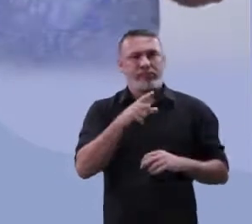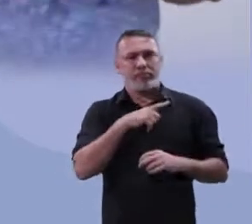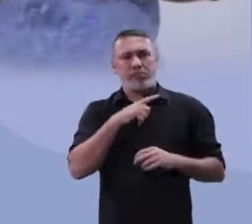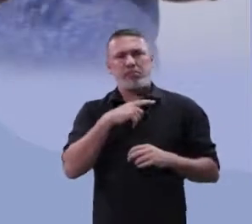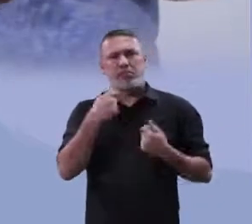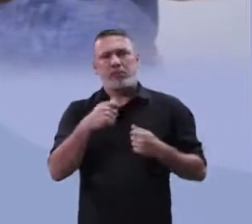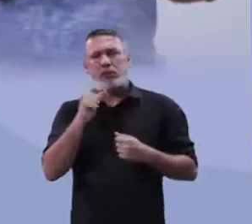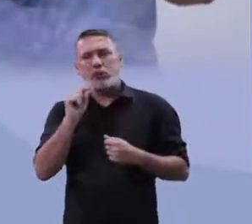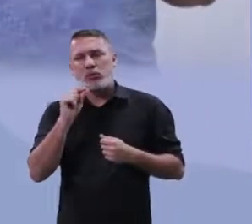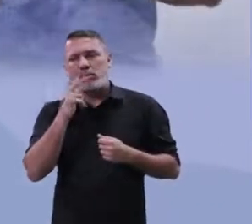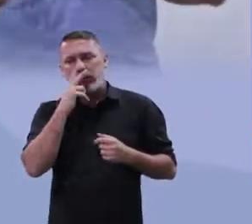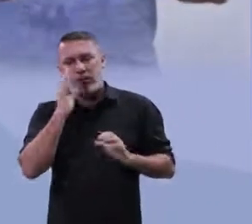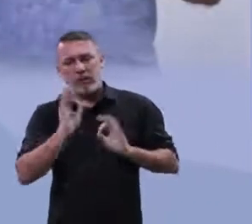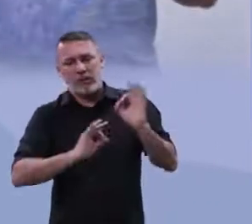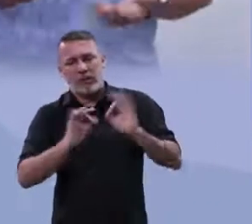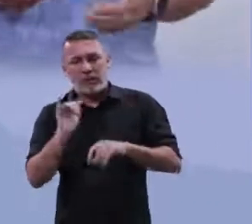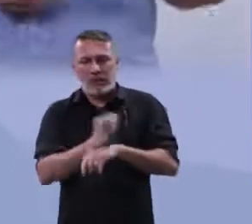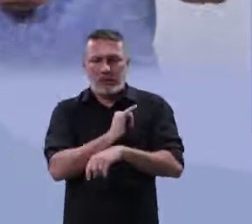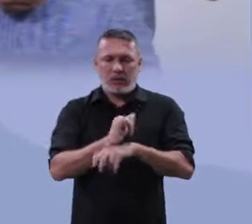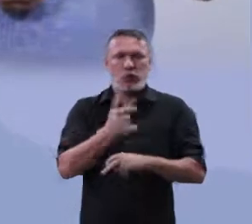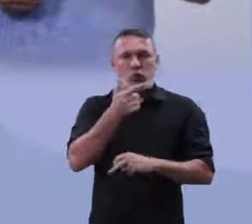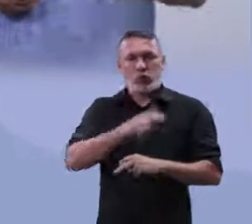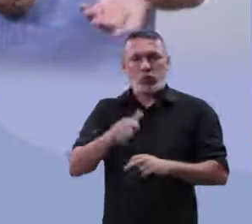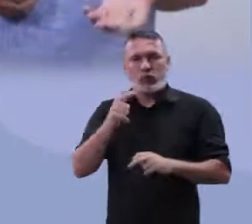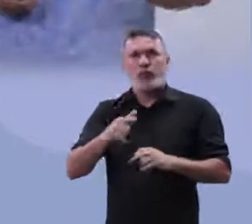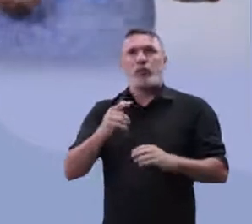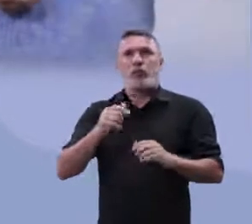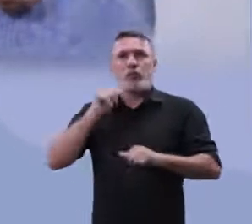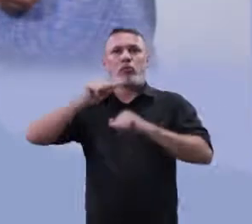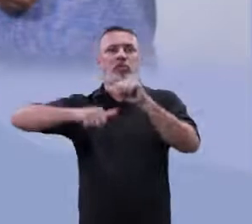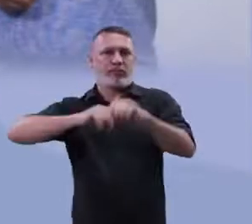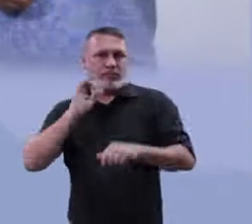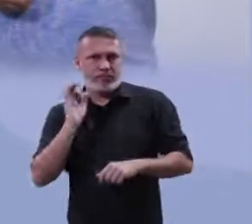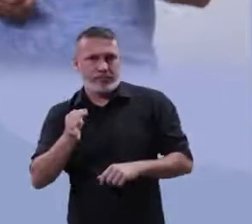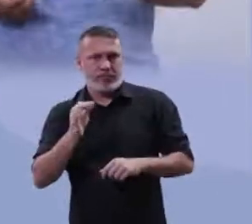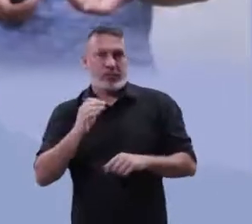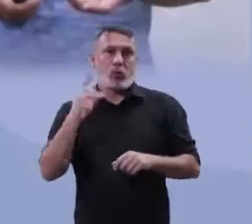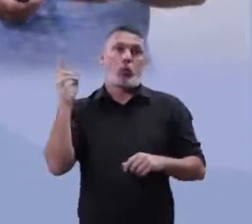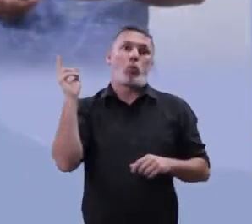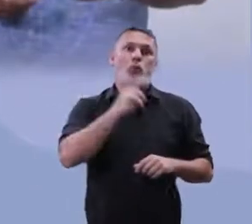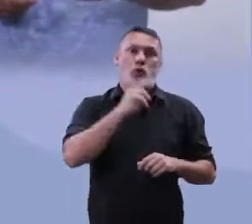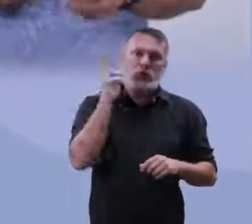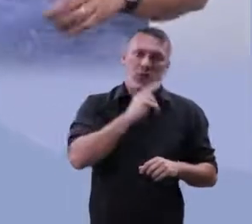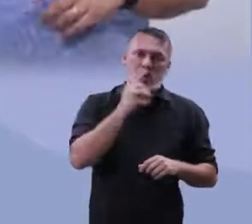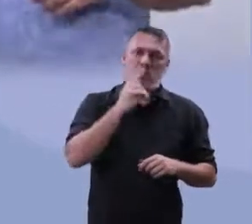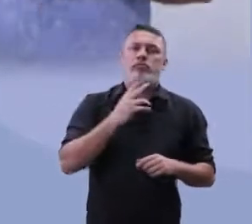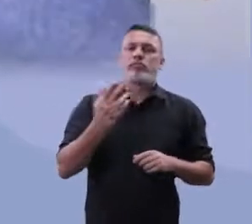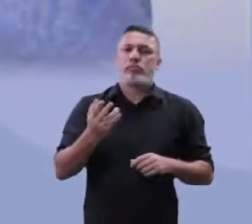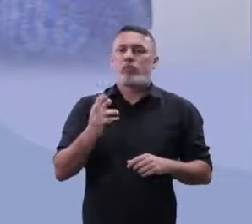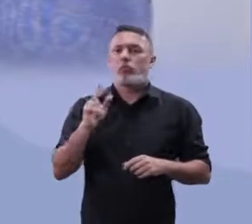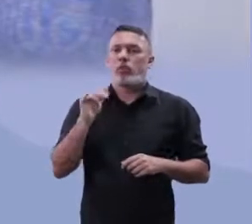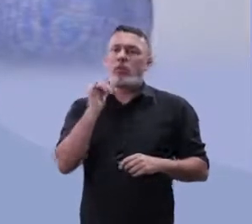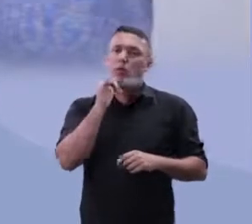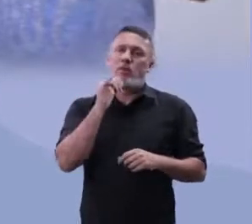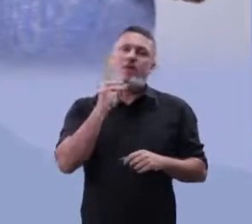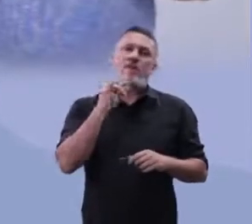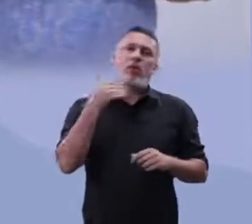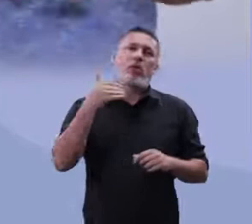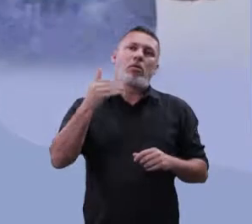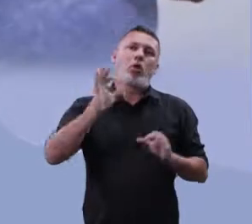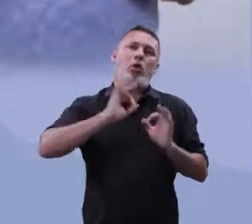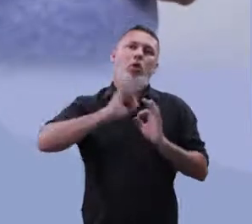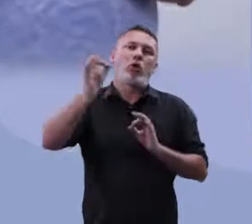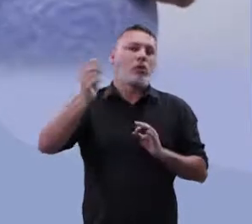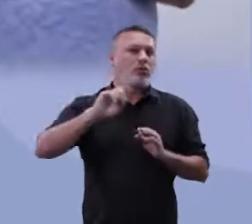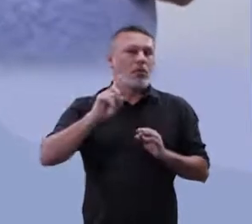e isso precisa ser reordenado, mudado para já, né? É algo urgente, não é algo que eu vou falar a longo